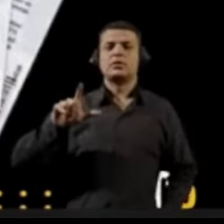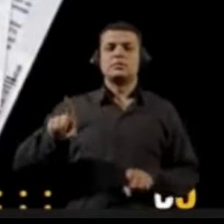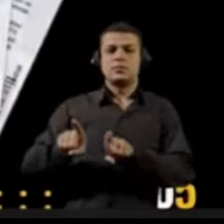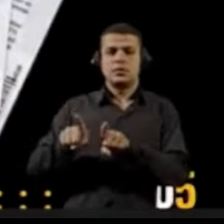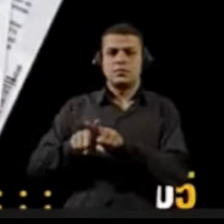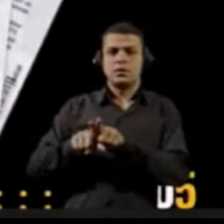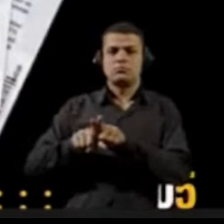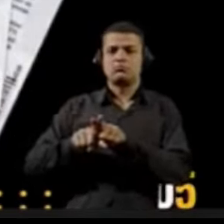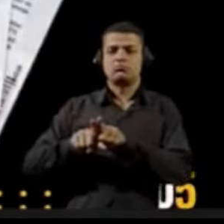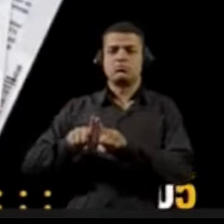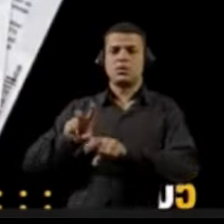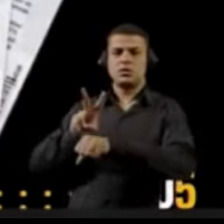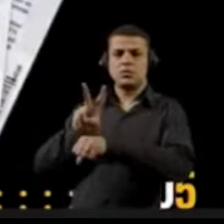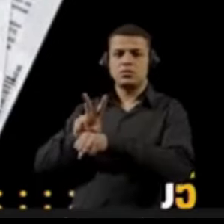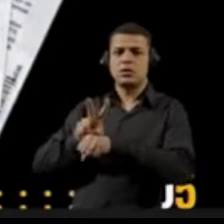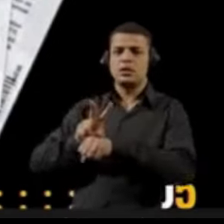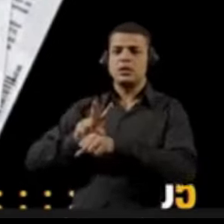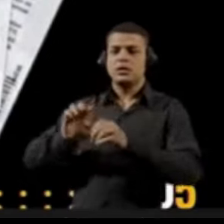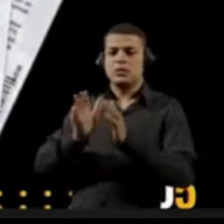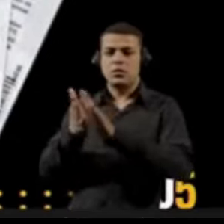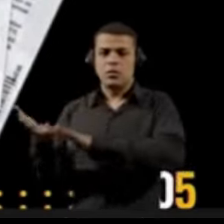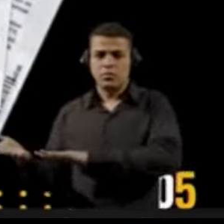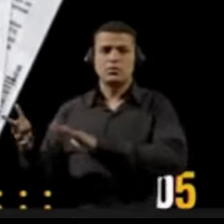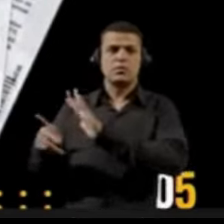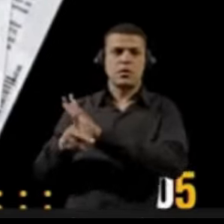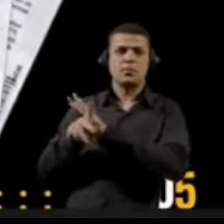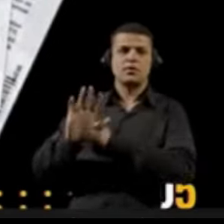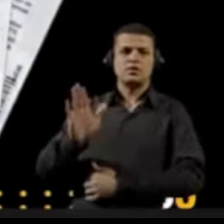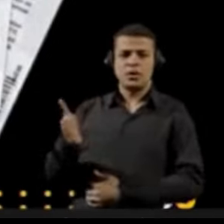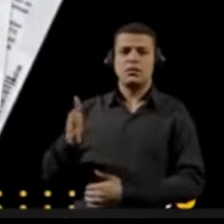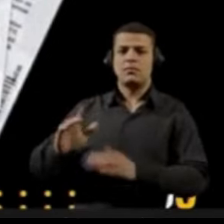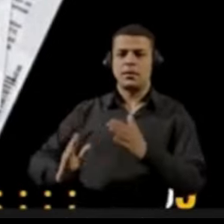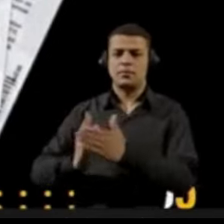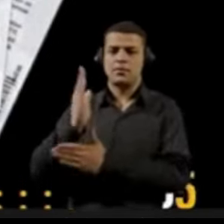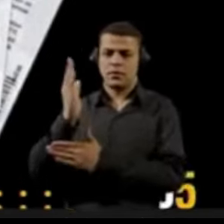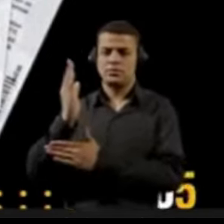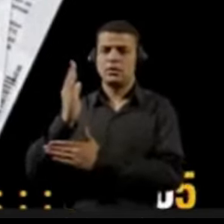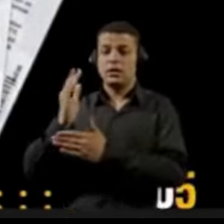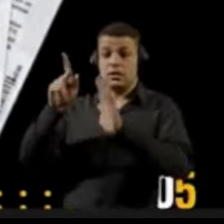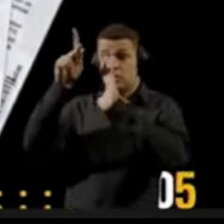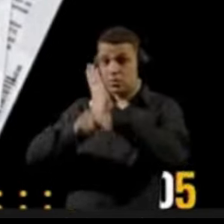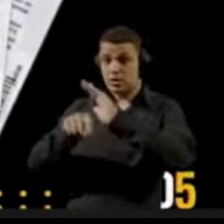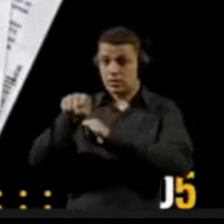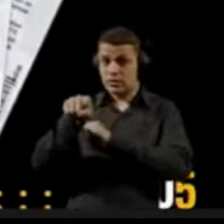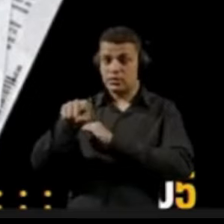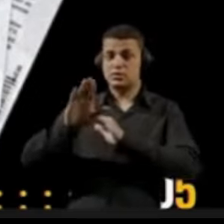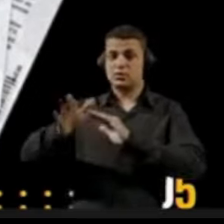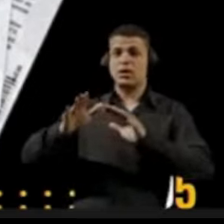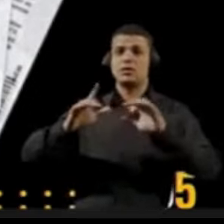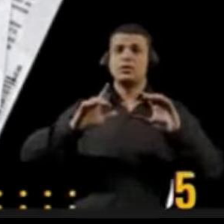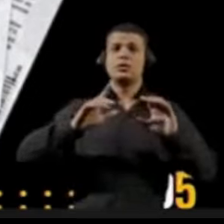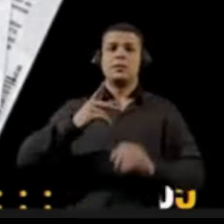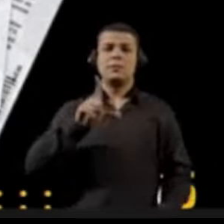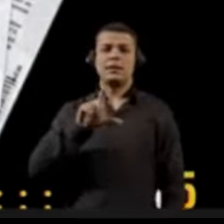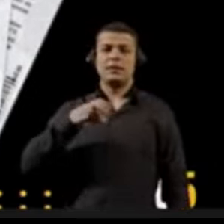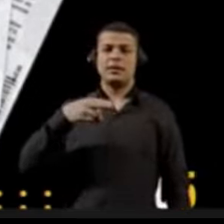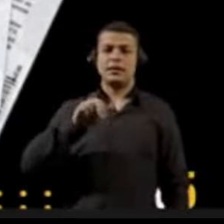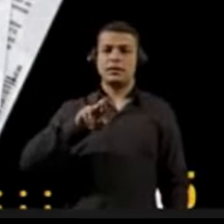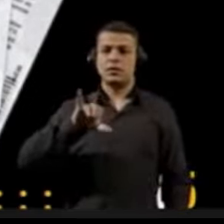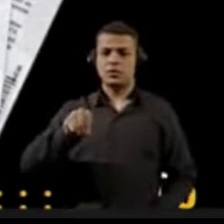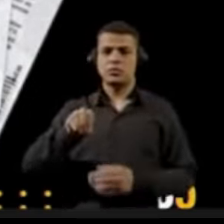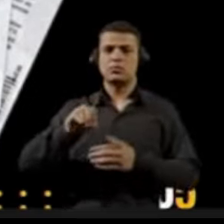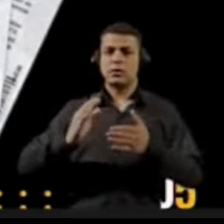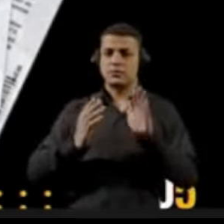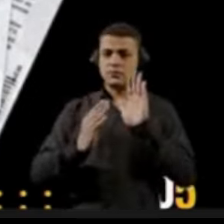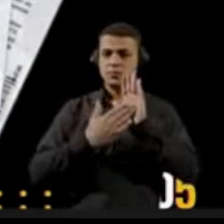lá. Conseguimos derrubar a urgência num primeiro momento, mas depois foi aprovada. E esse projeto está lá, no plenário, para ser votado. Basta